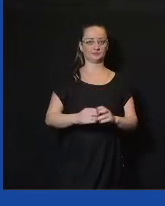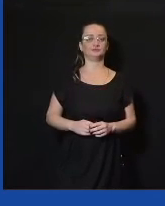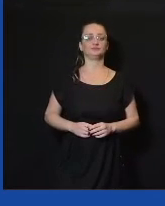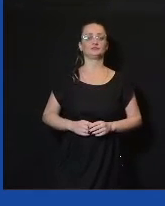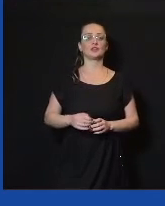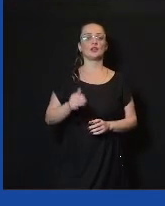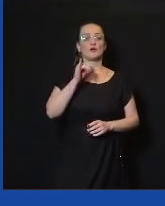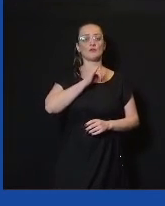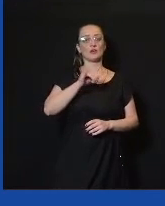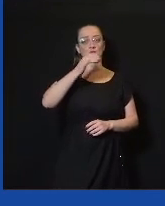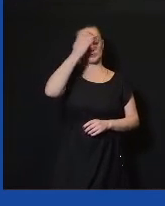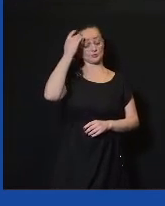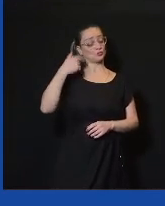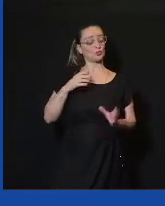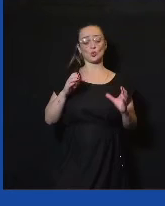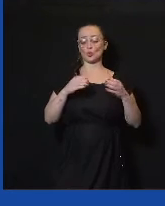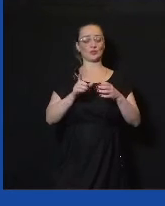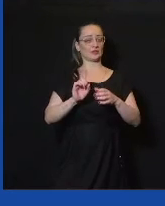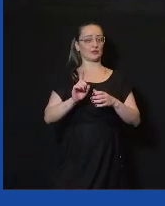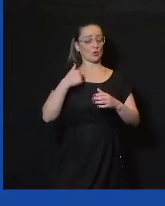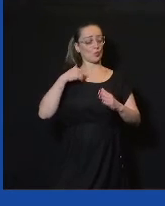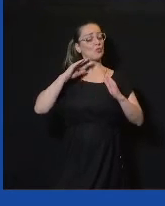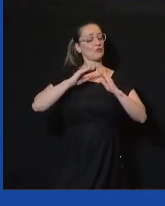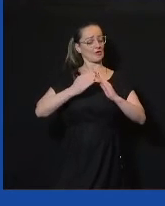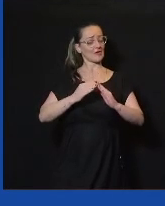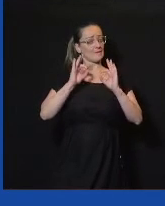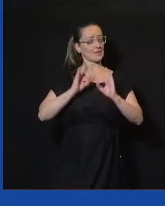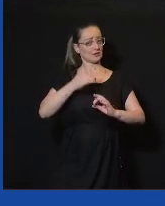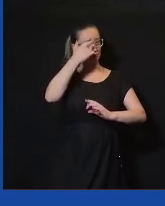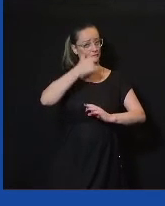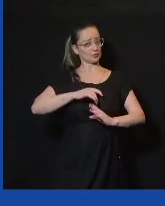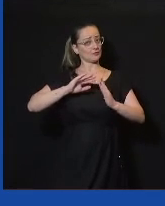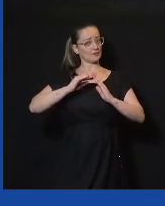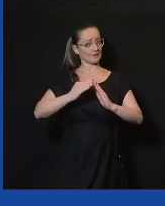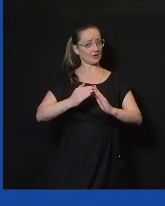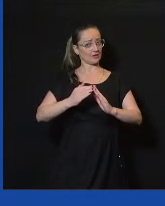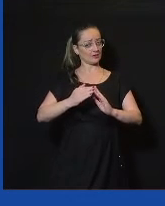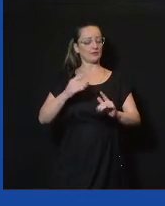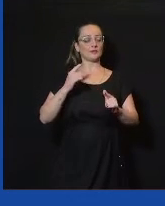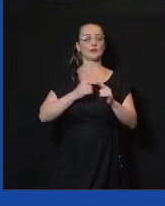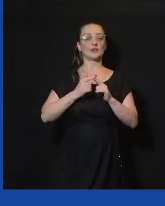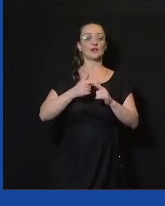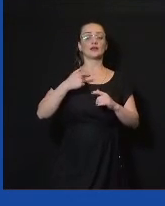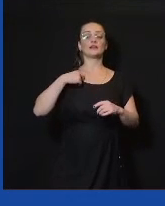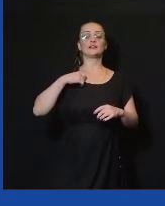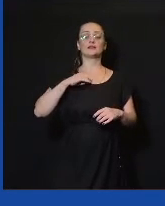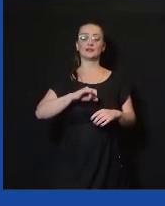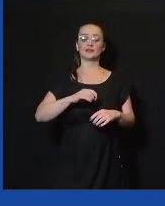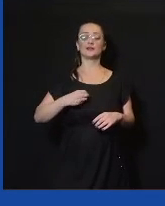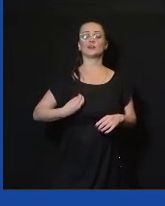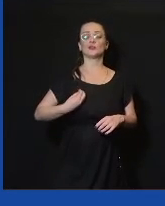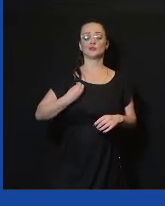eu não sou comunidade, eu sou favela. Por que eu sou favela? Porque enquanto eu tiver, né,